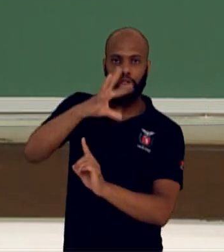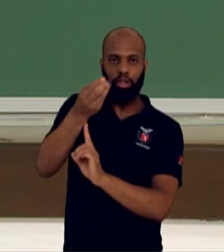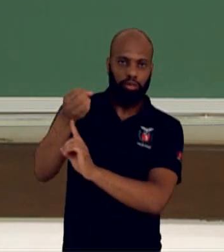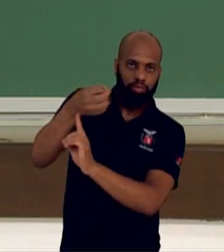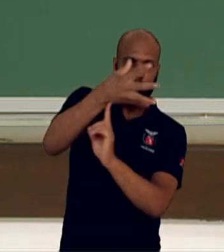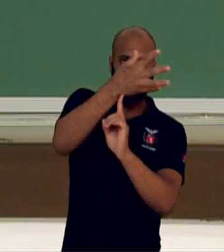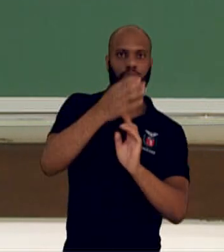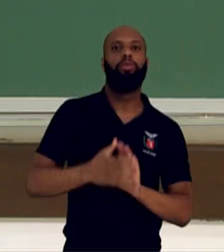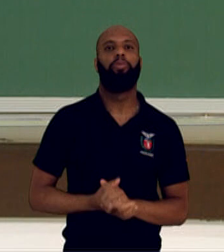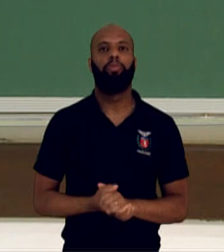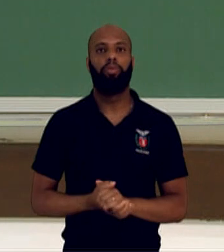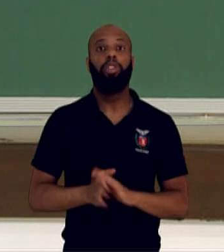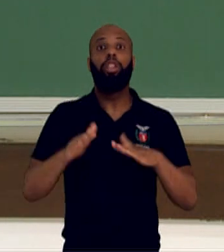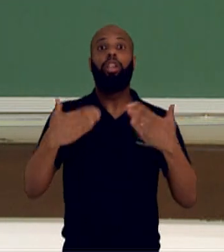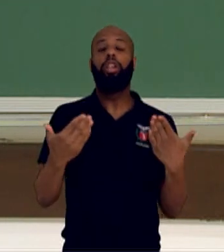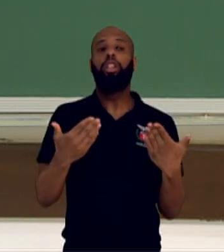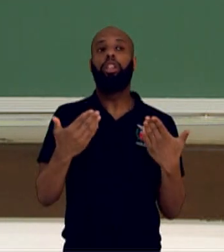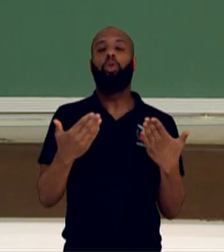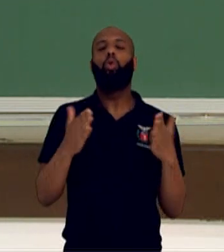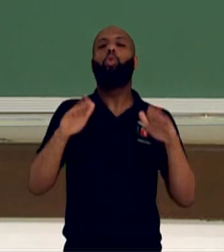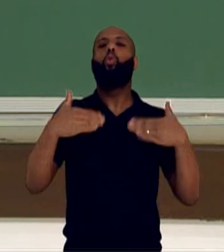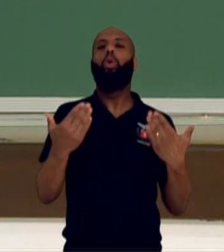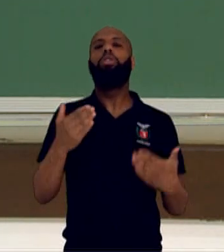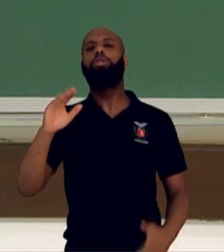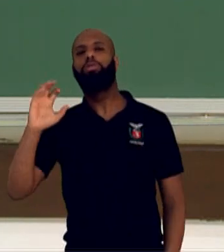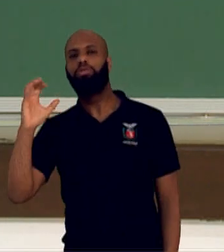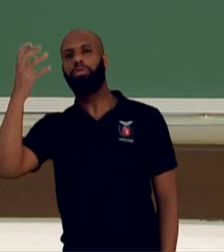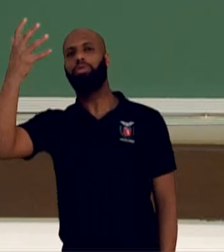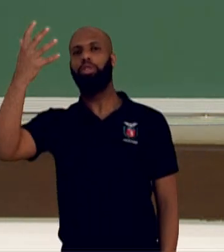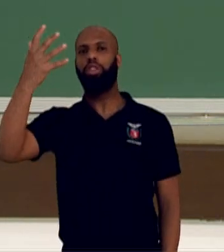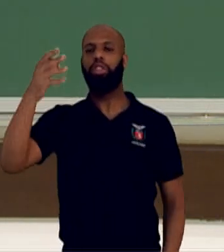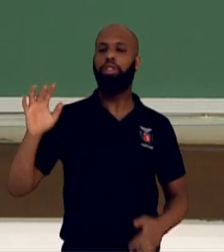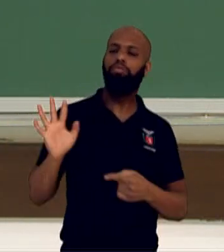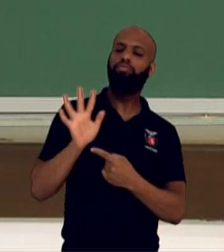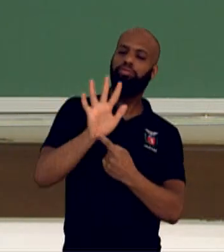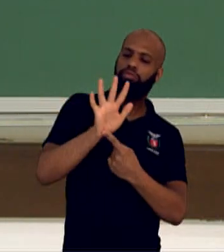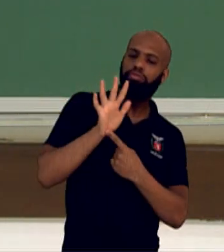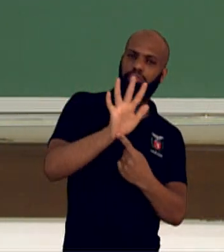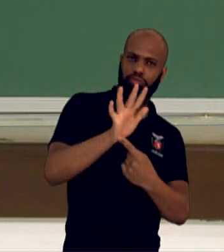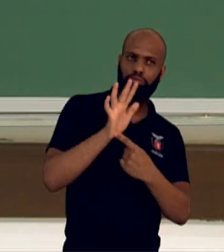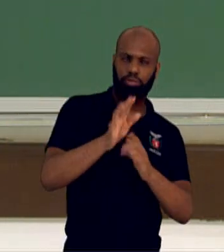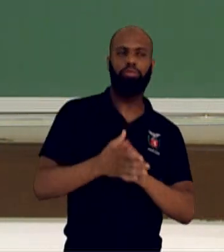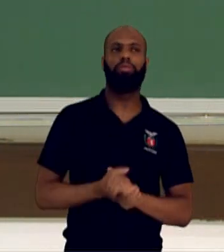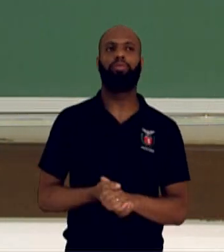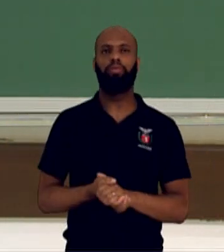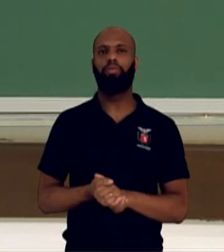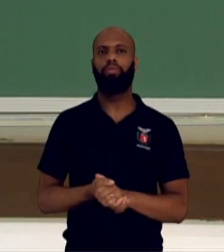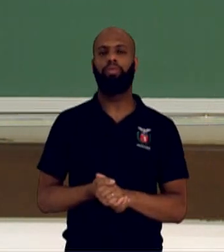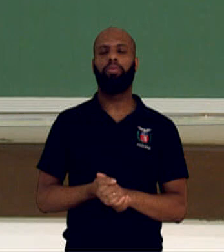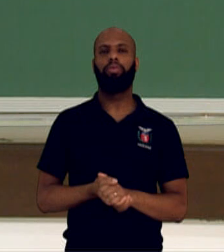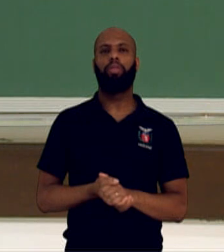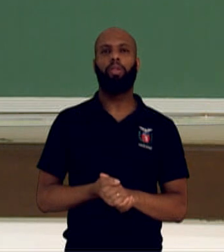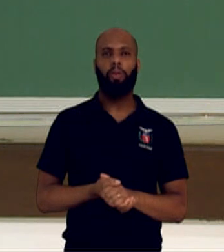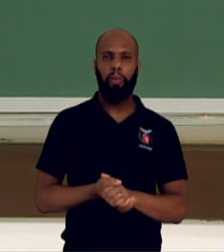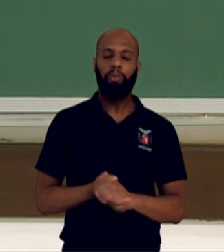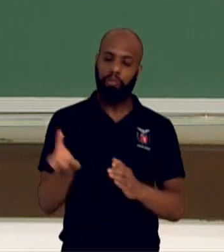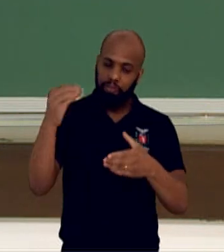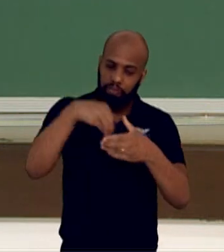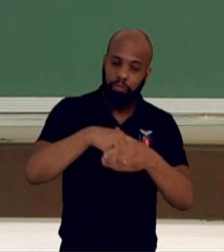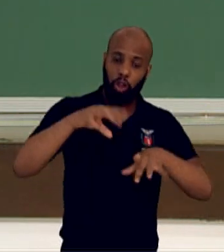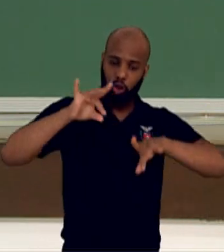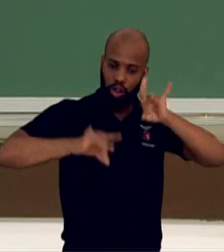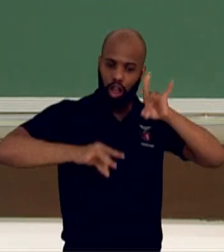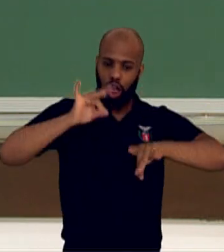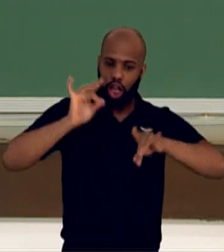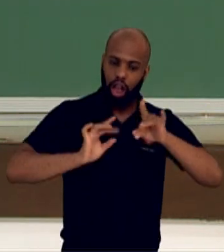ok? Então, enquanto acontecia as apresentações, né, lá dentro do